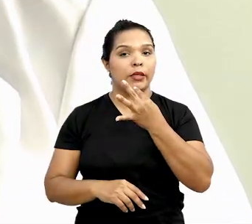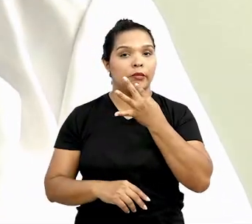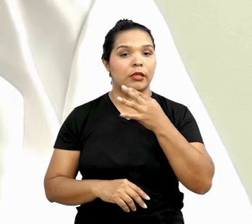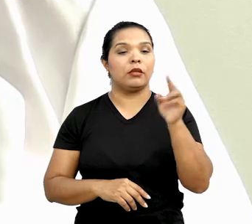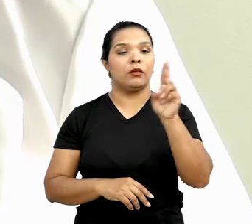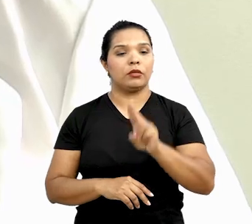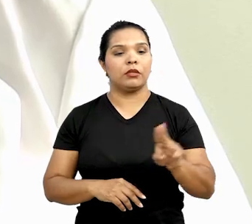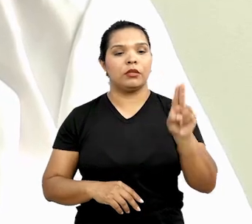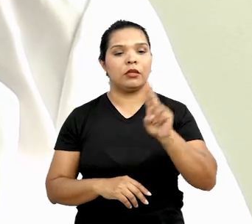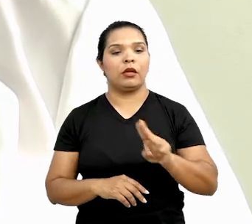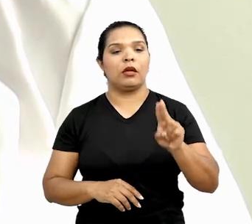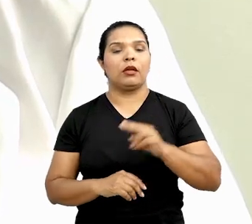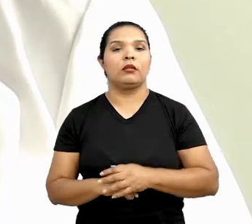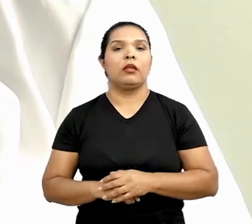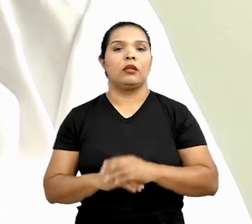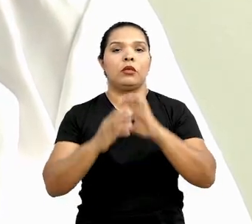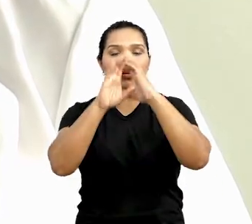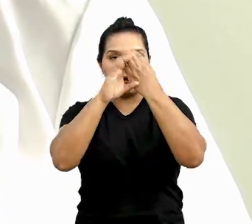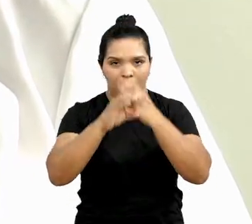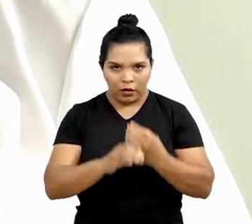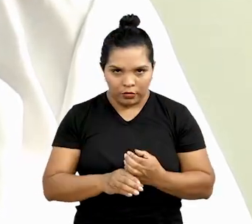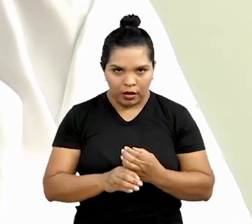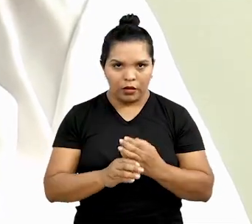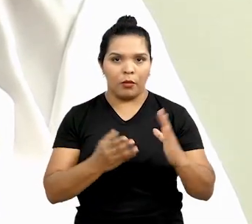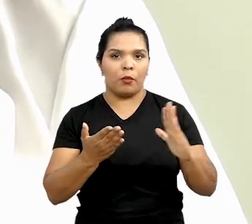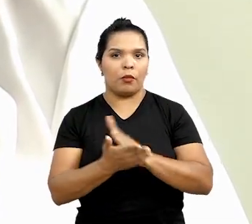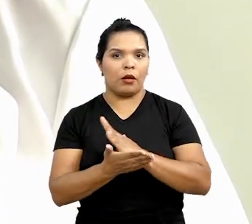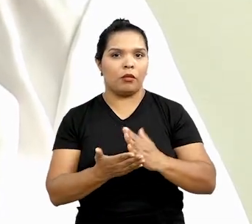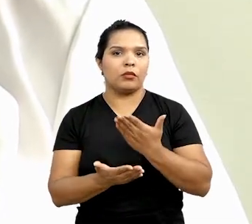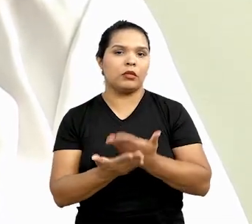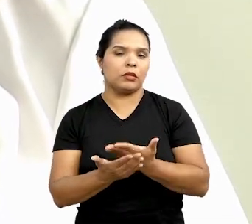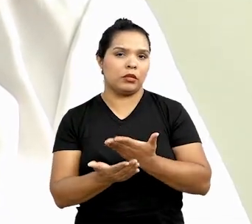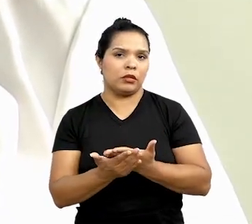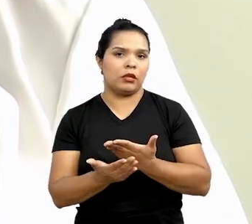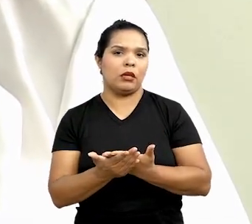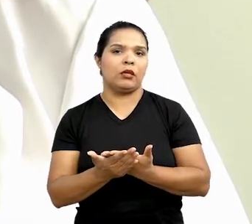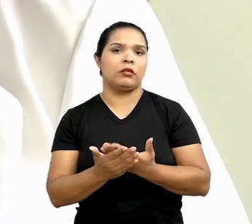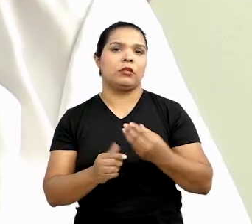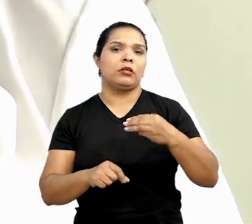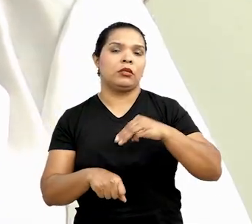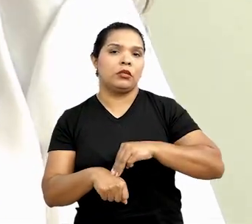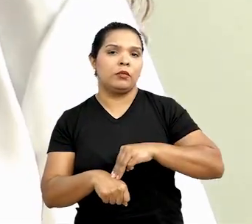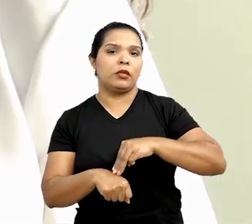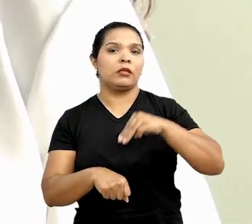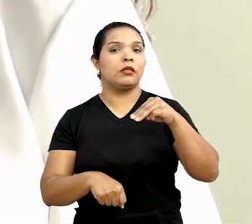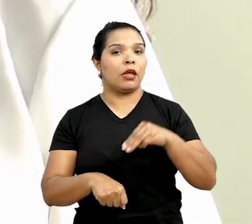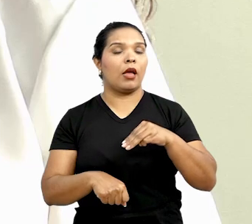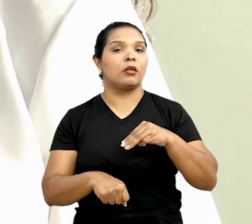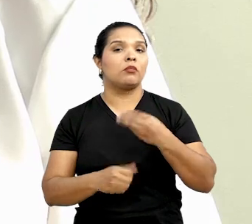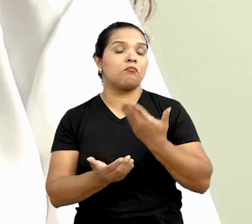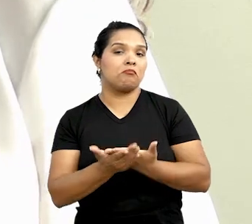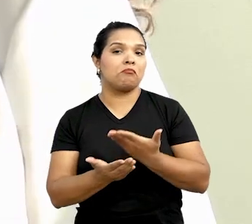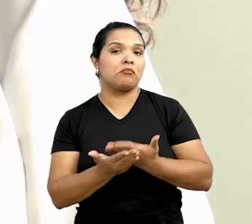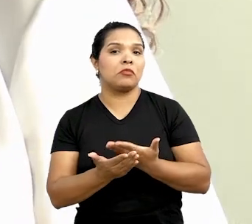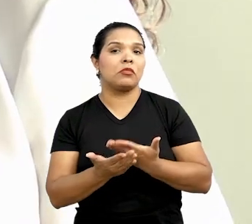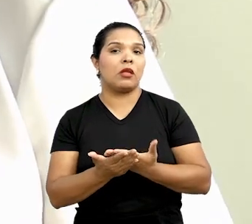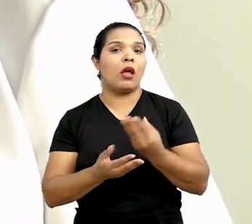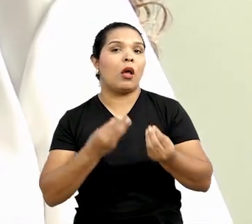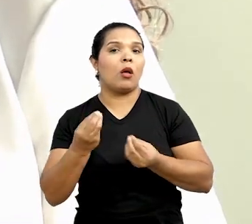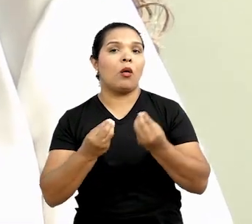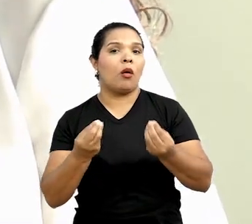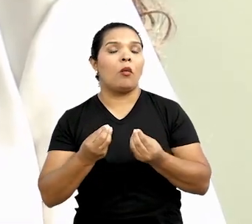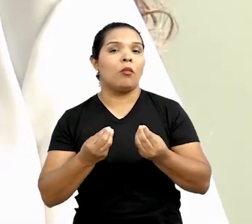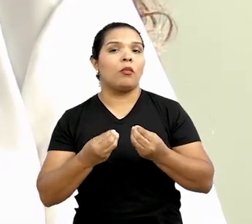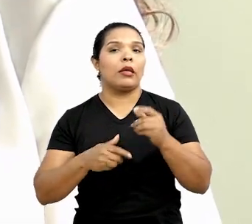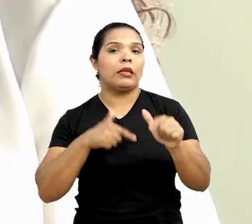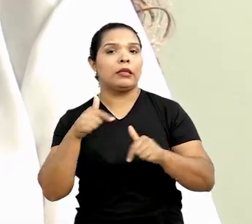foi utilizada, vem sendo utilizada no laboratório por alguns estudantes de doutorado e de mestrado para estudar o efeito dela,